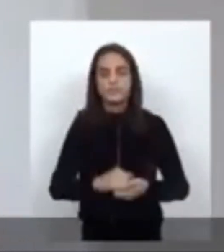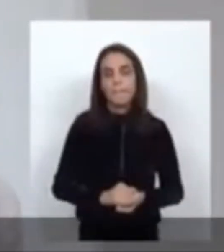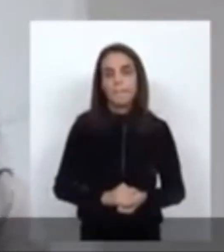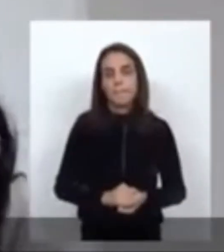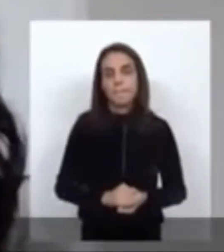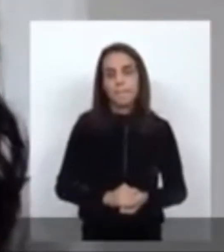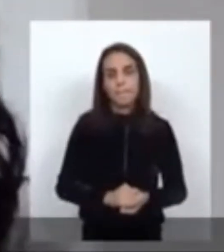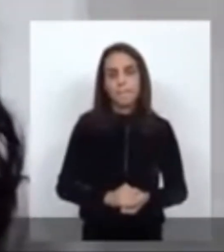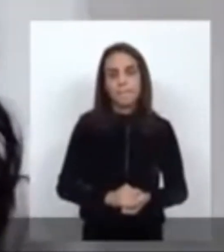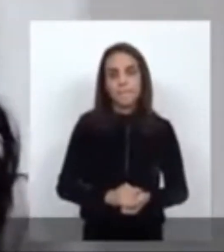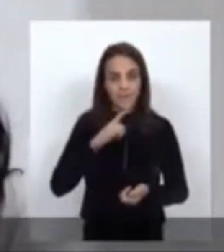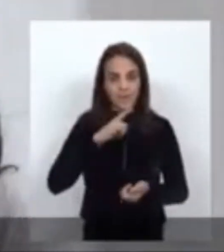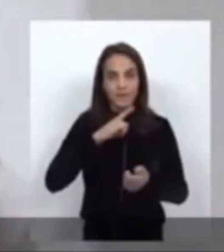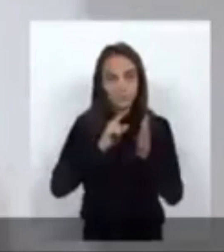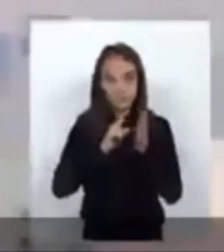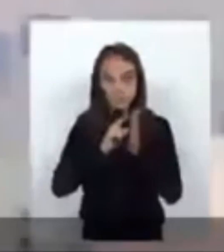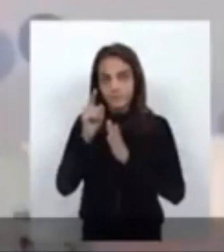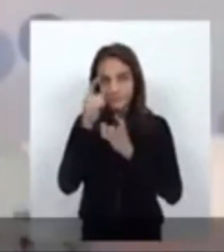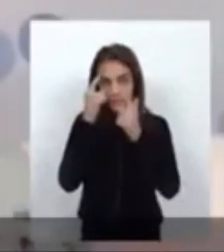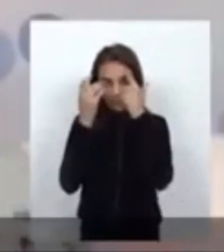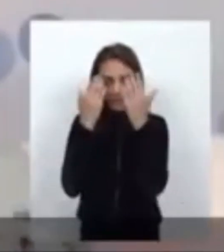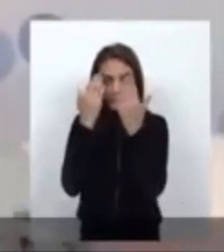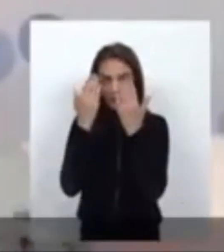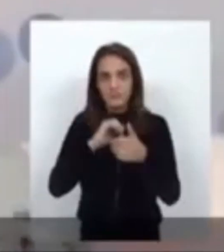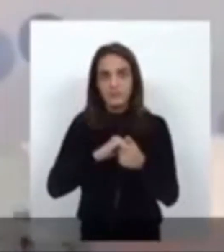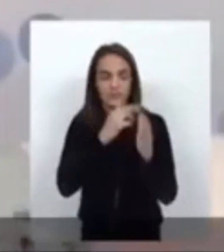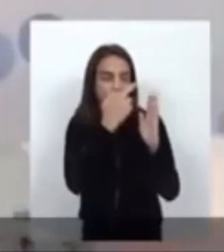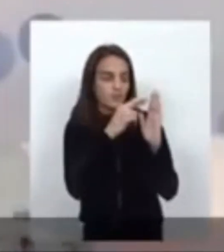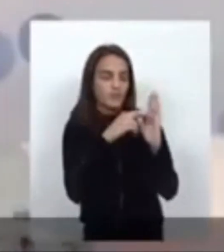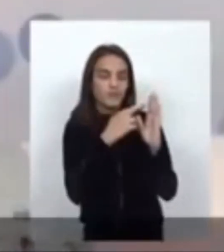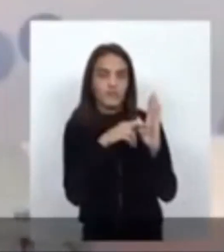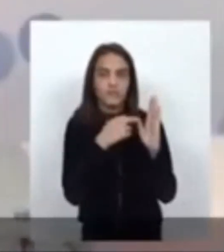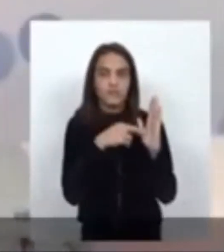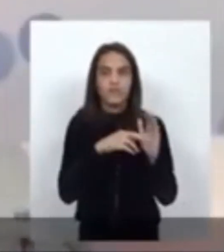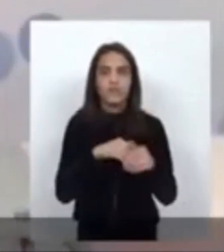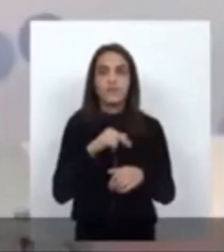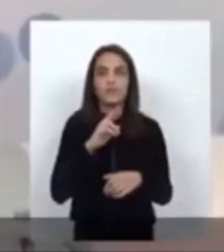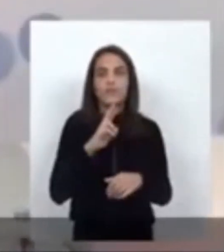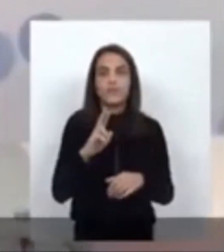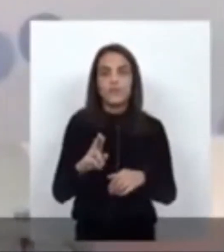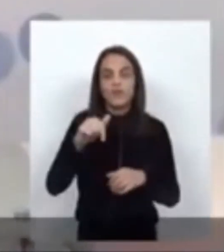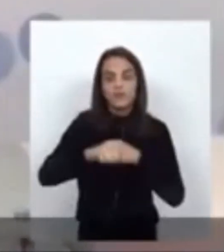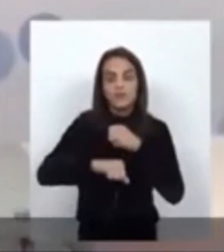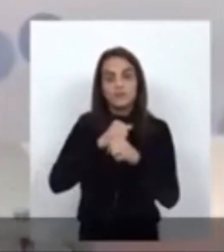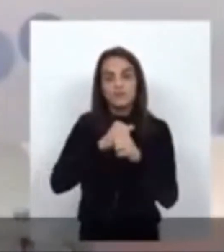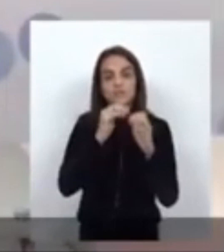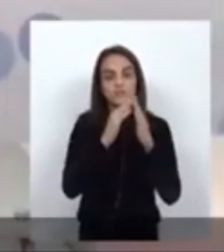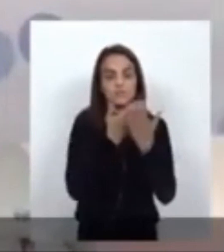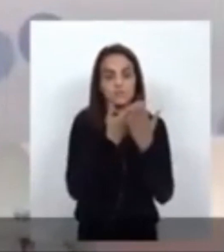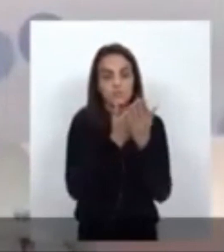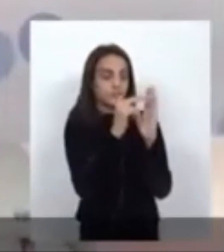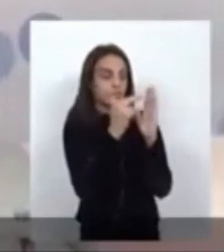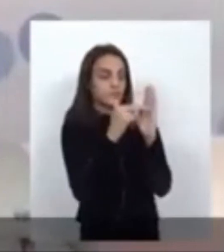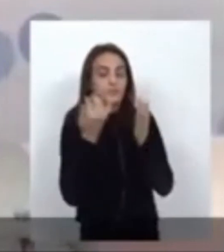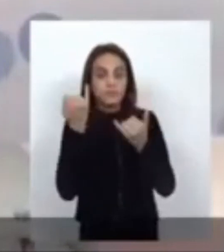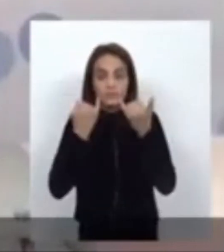né? Tem uma pergunta aqui também sobre o registro, dizendo o seguinte: nesse ano a escola registrará as